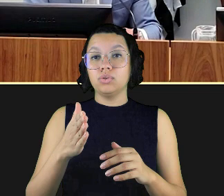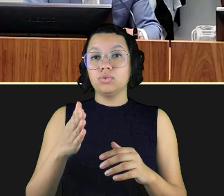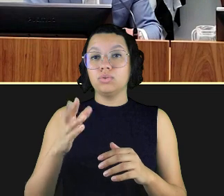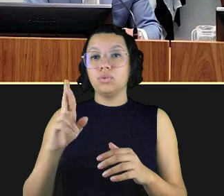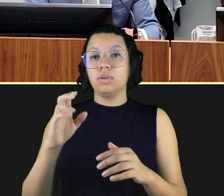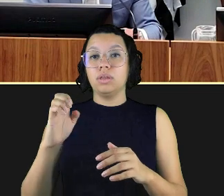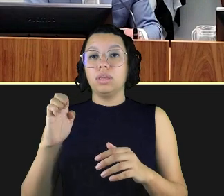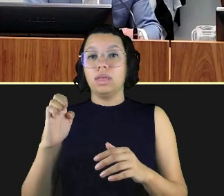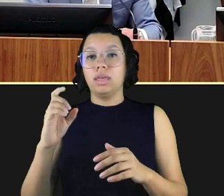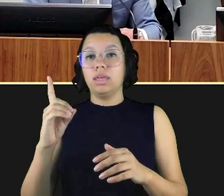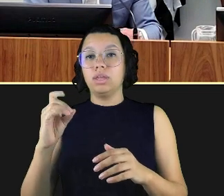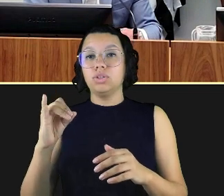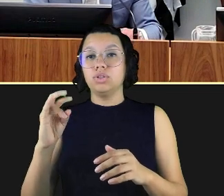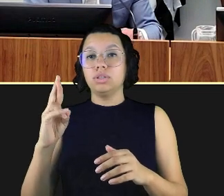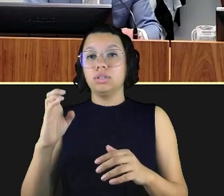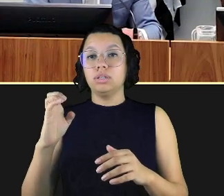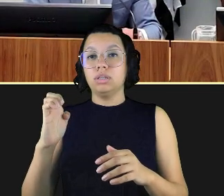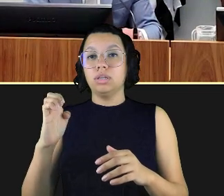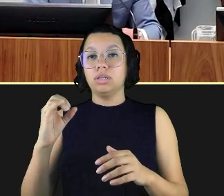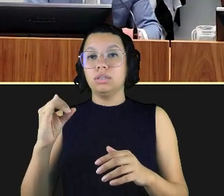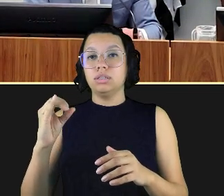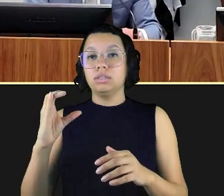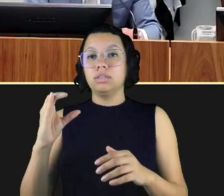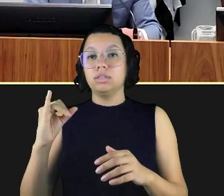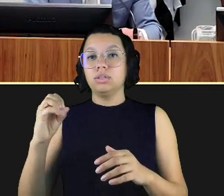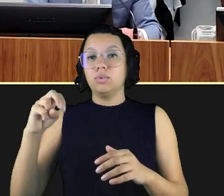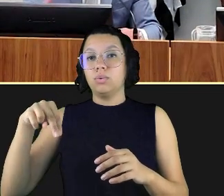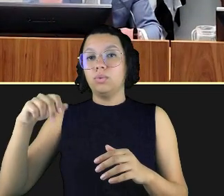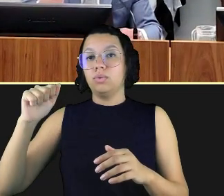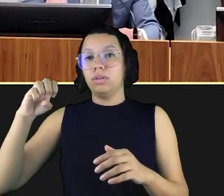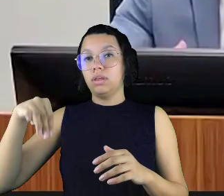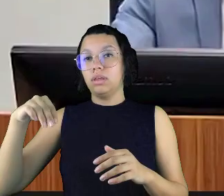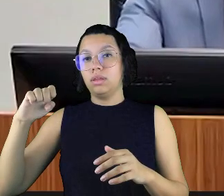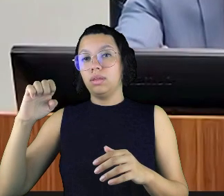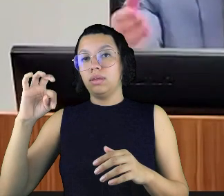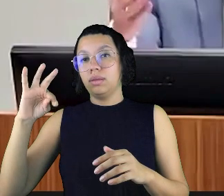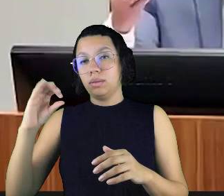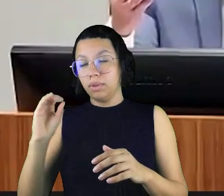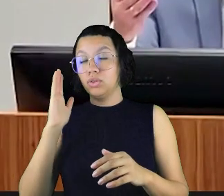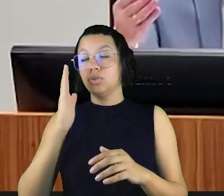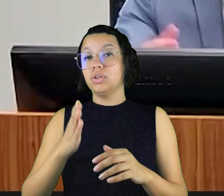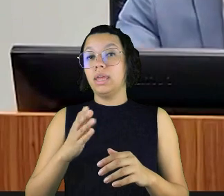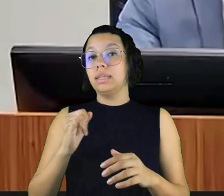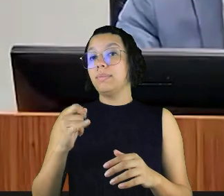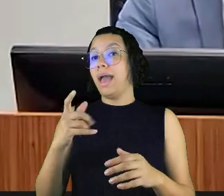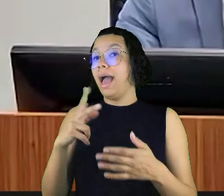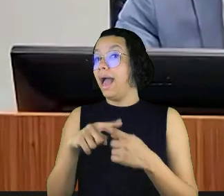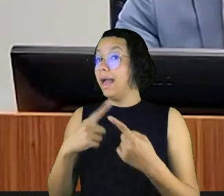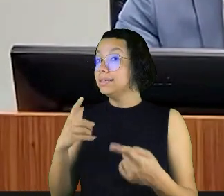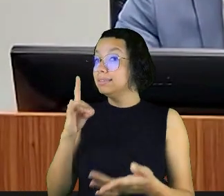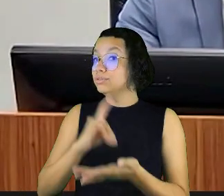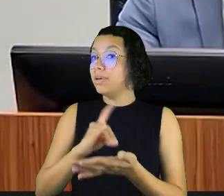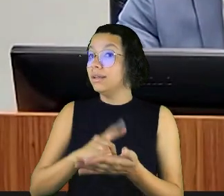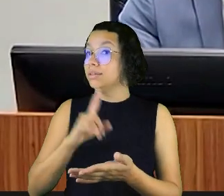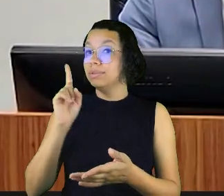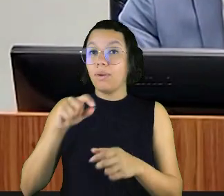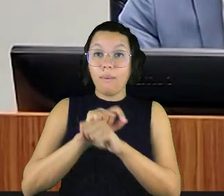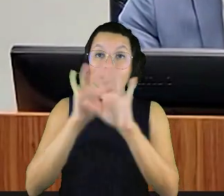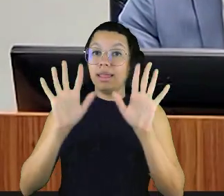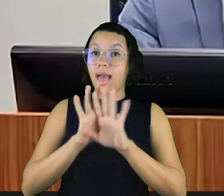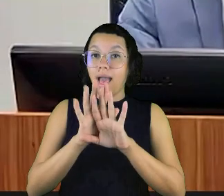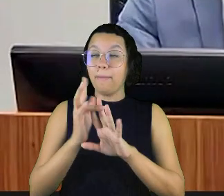estão suficientemente claros, me parece que é necessário estender a